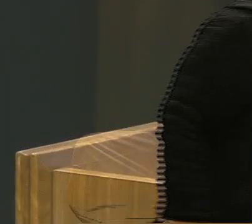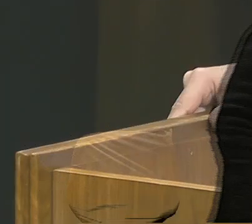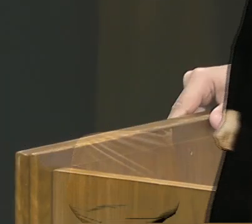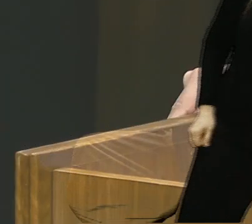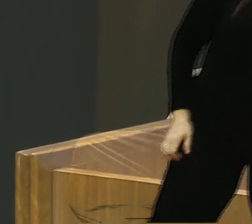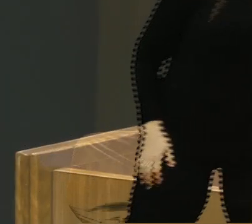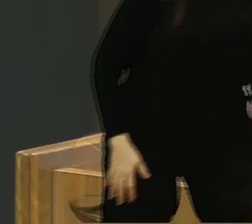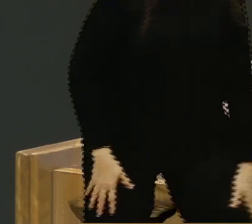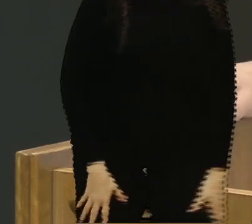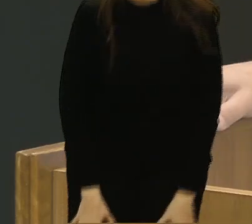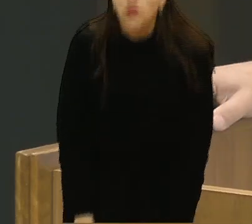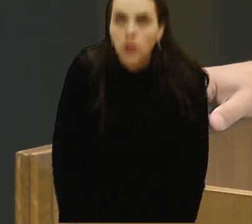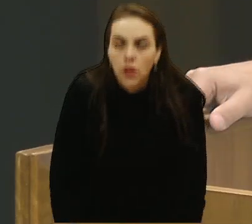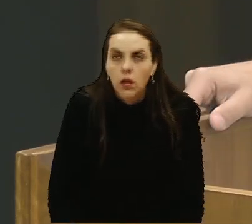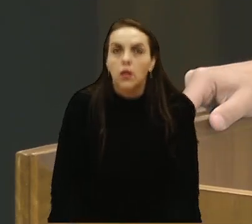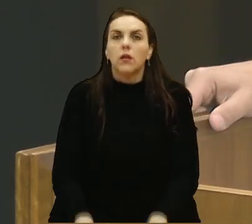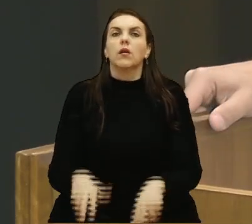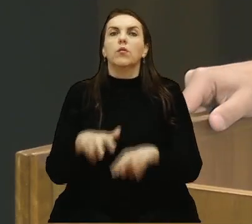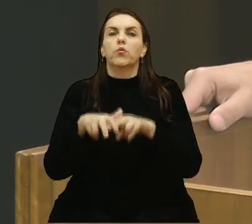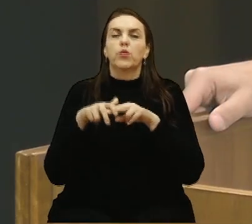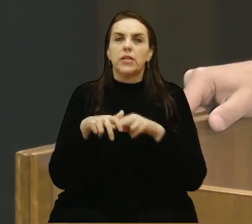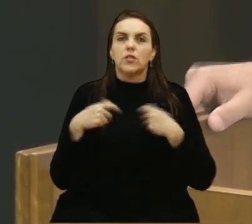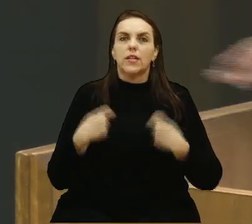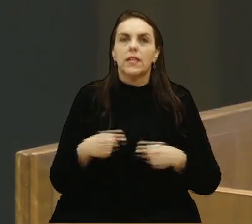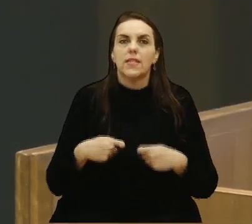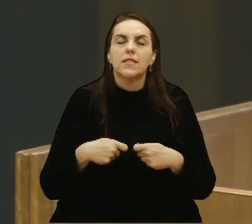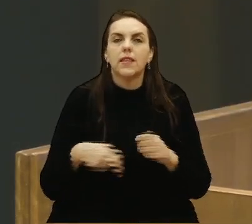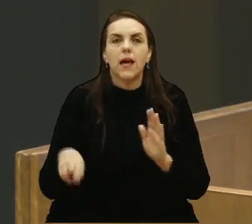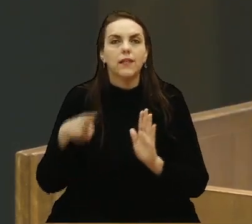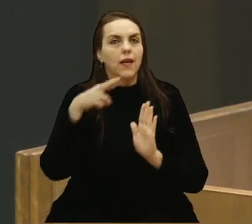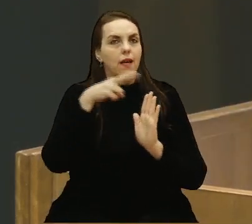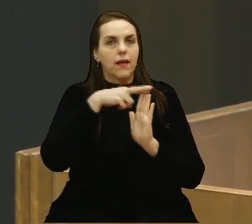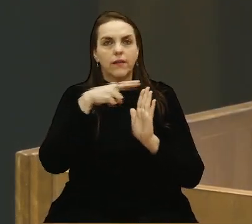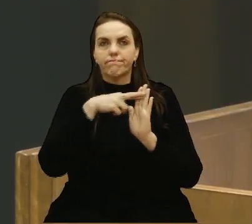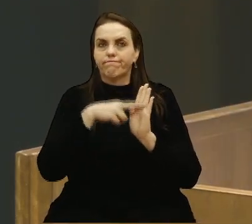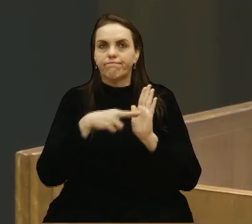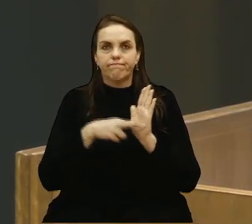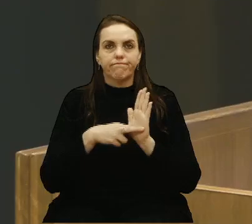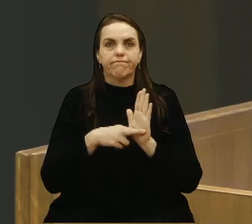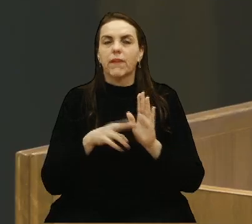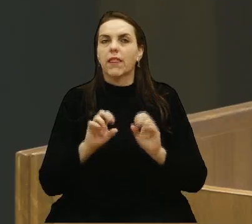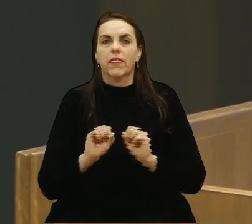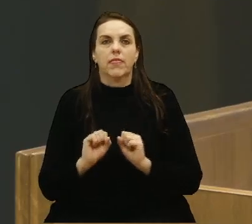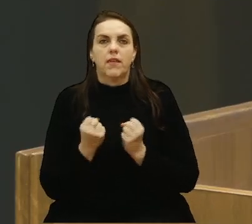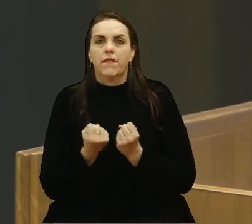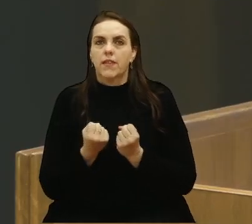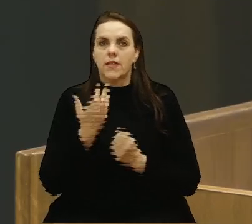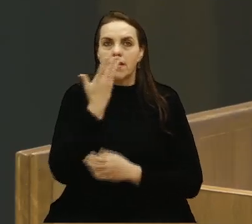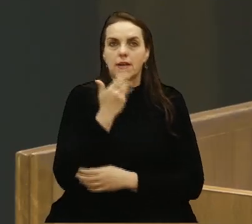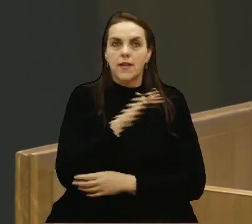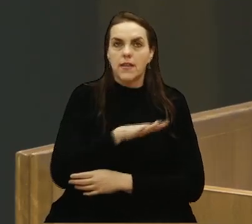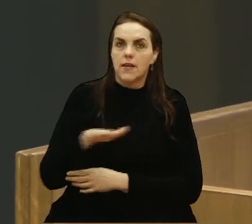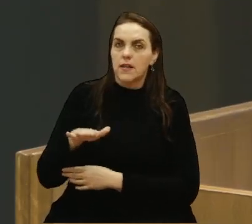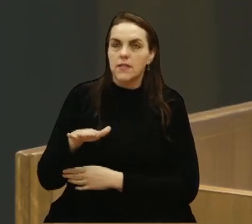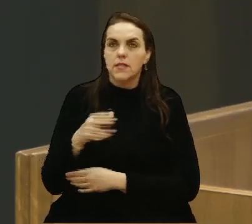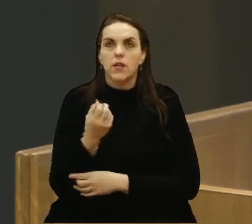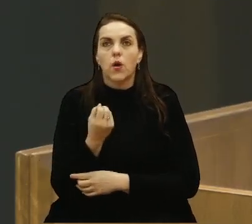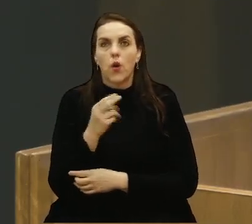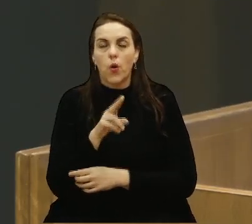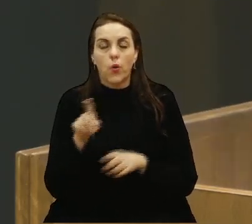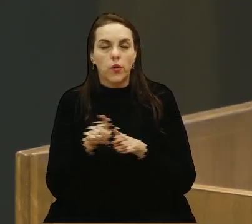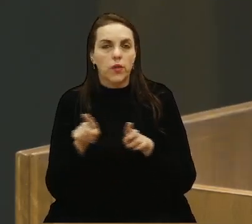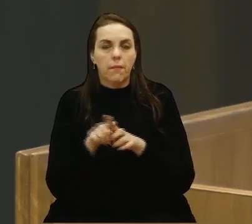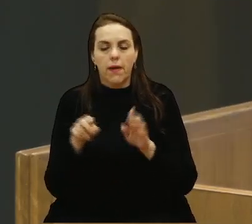falando. E por isso da necessidade da regulamentação. Seja a fim de defender as nossas crianças ou a fim de